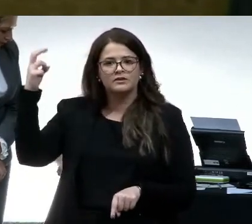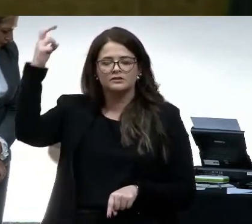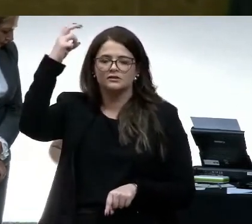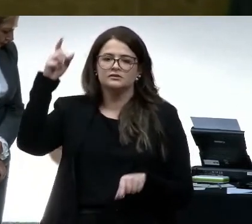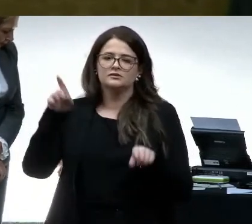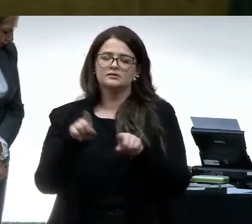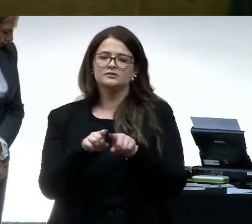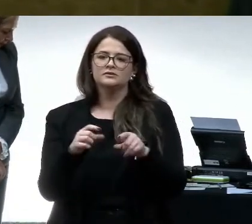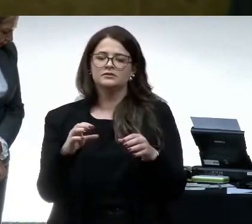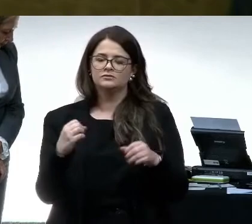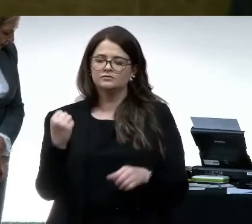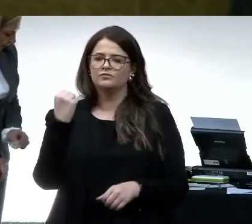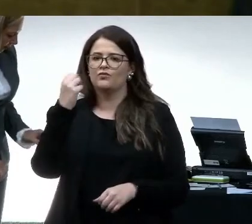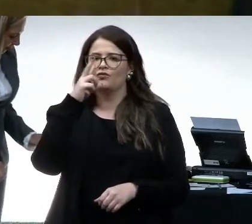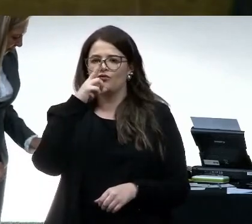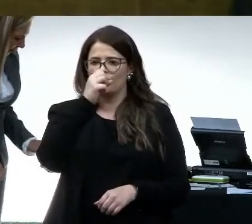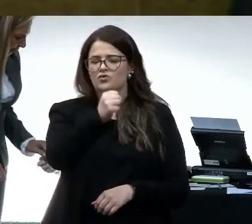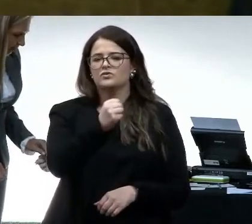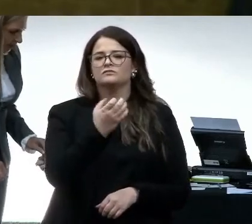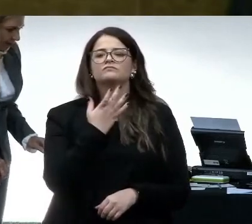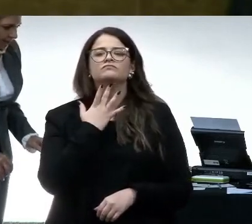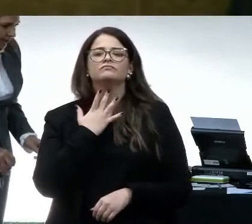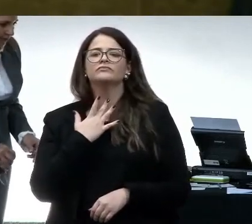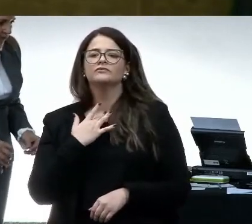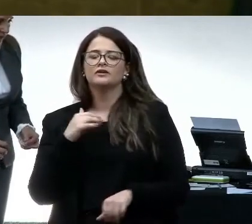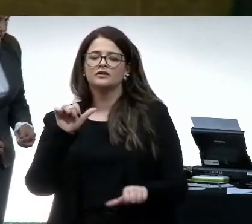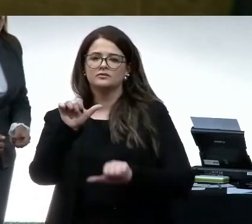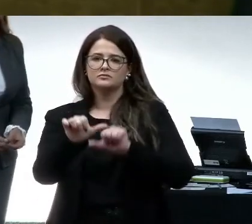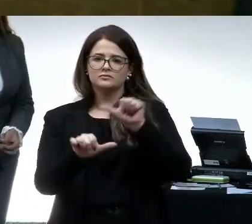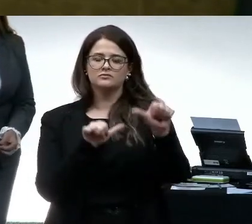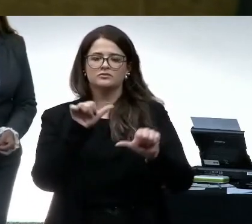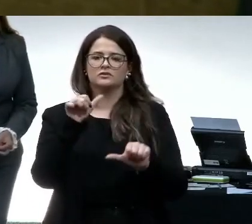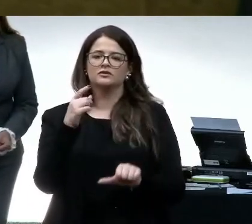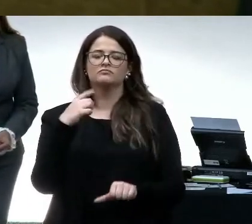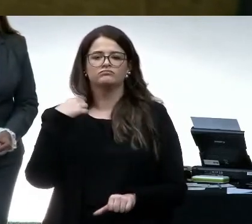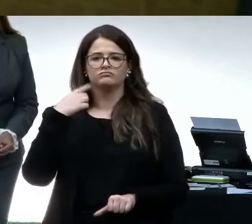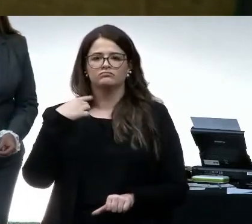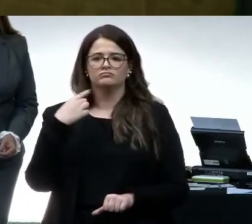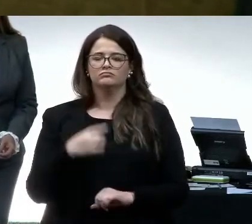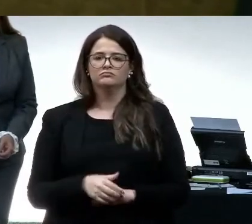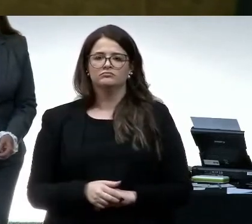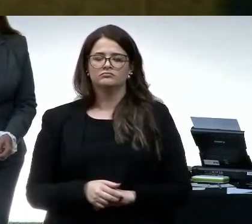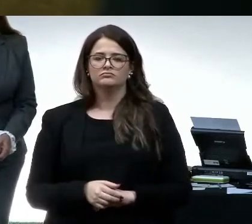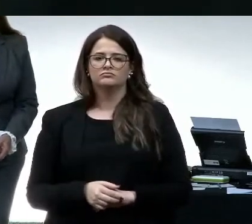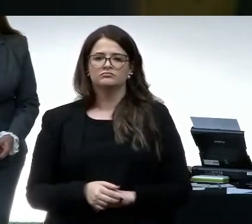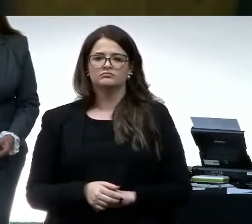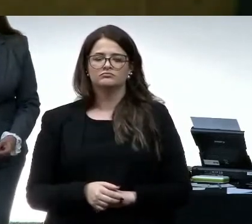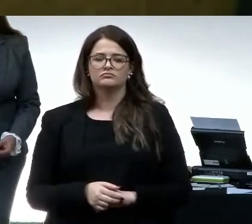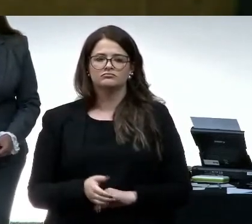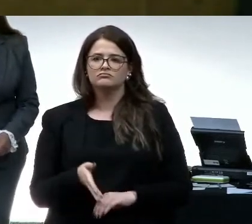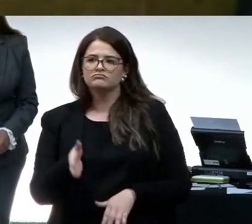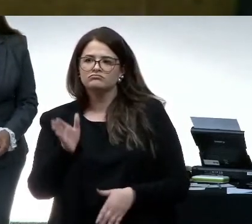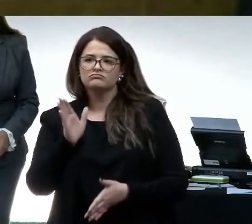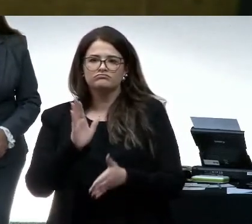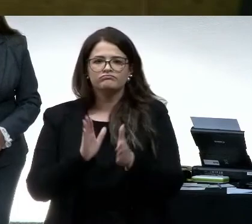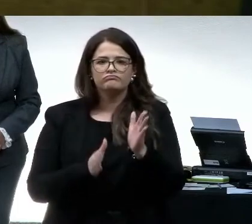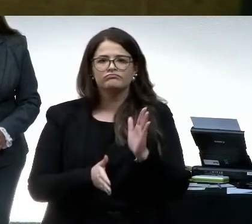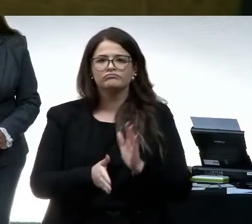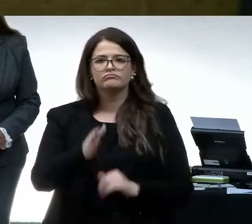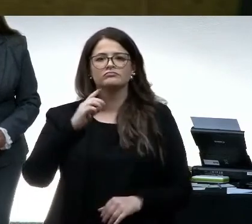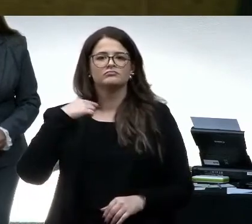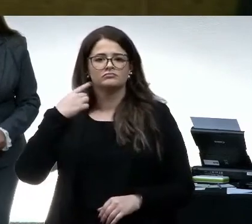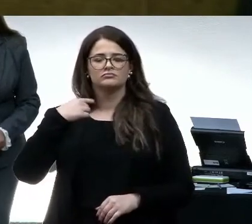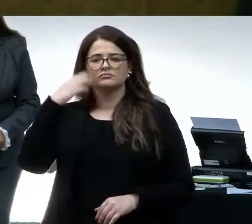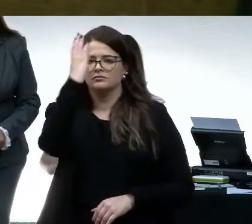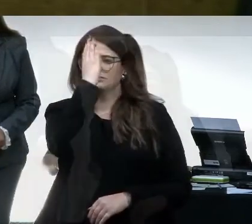a força de vontade para mudarmos os caminhos a serem trilhados pela